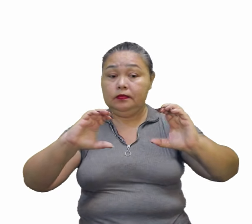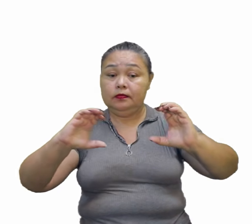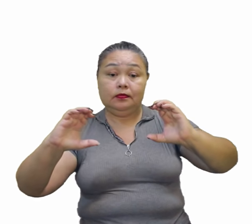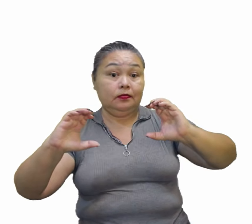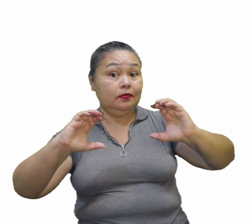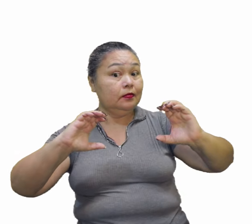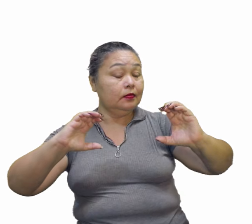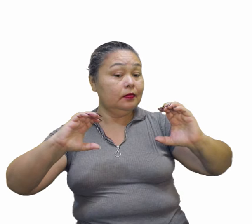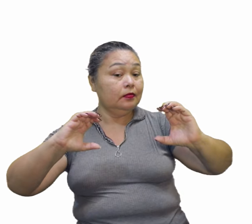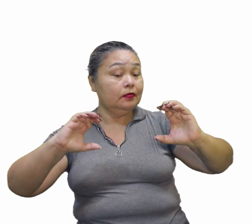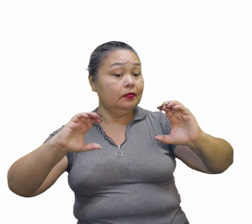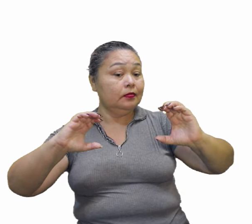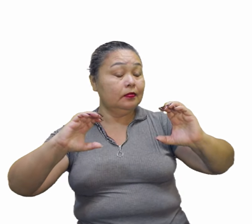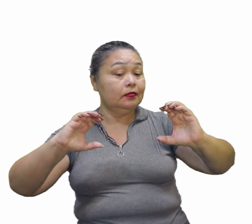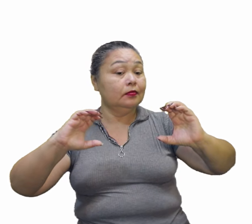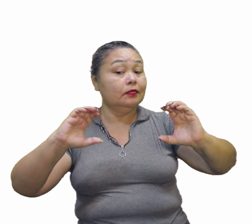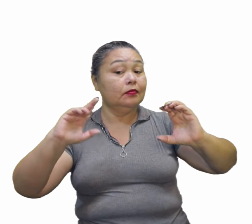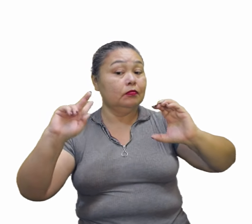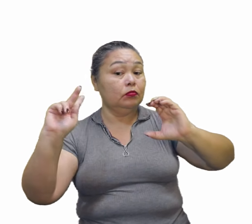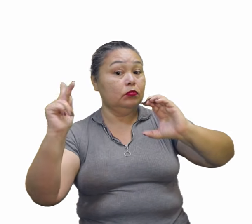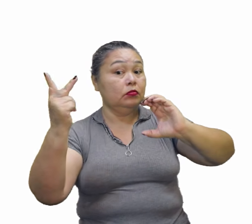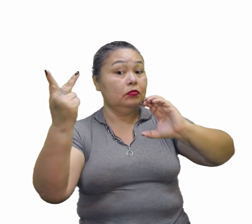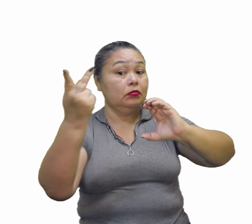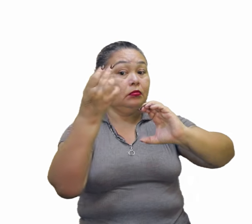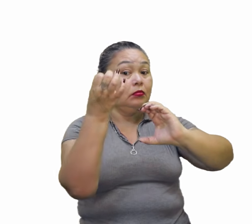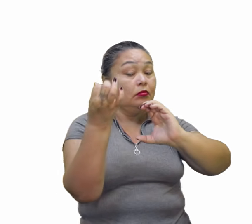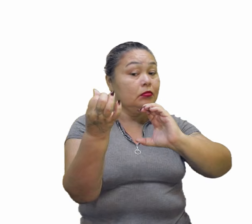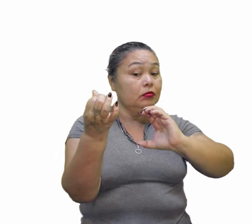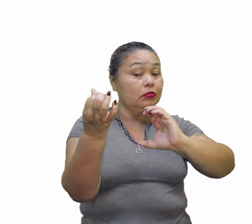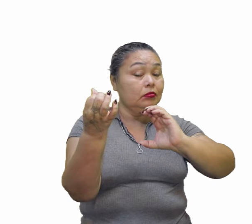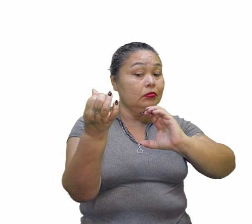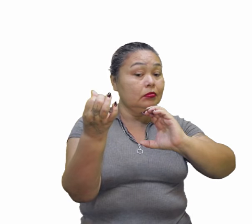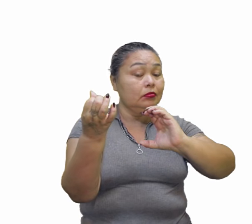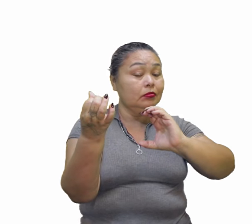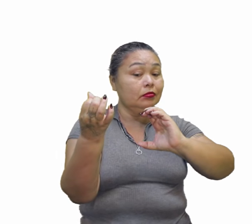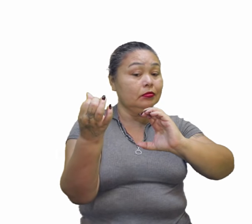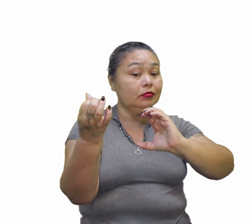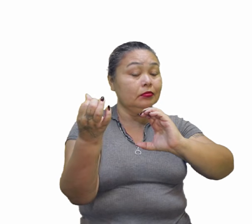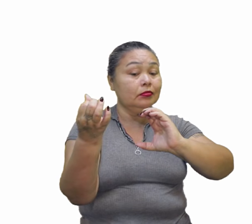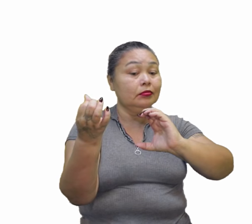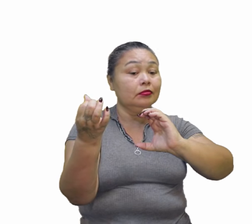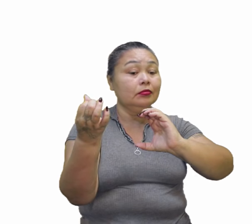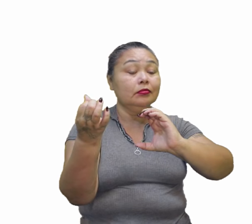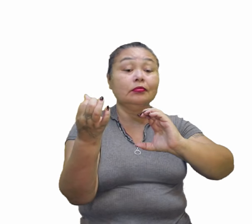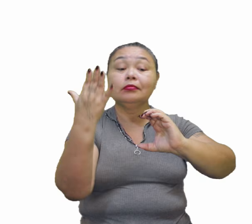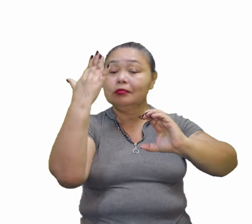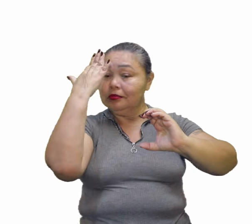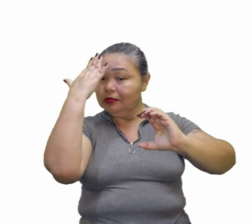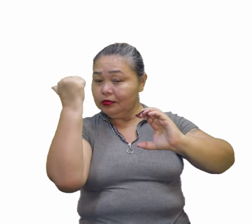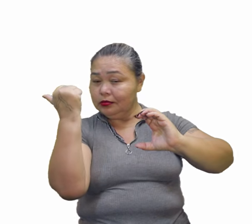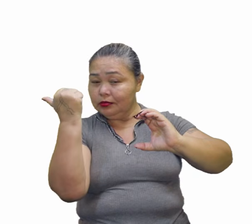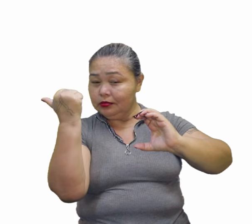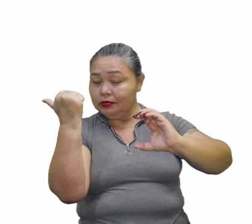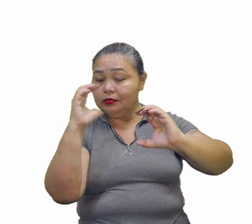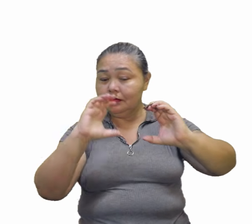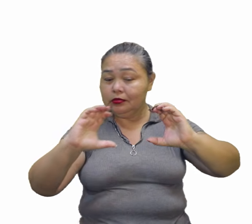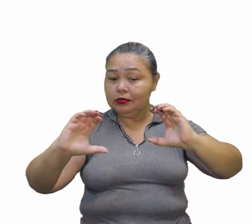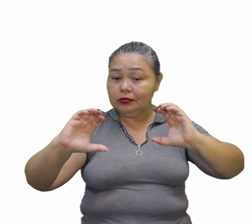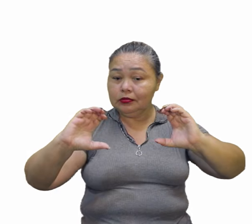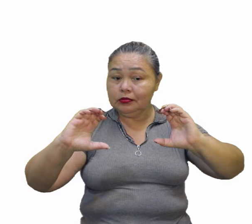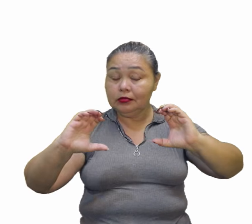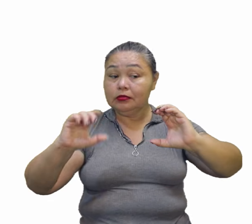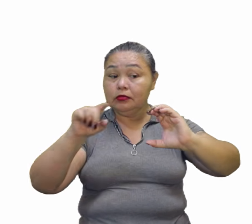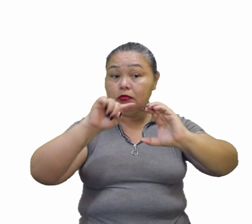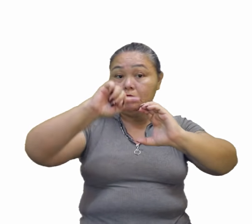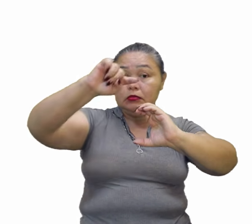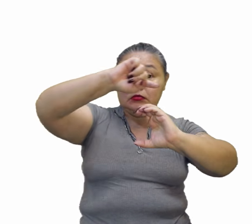2. E aí ela tem 6 hidrogênios. Eu sei que cada carbono faz